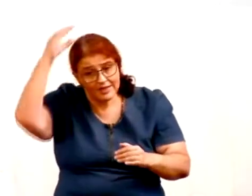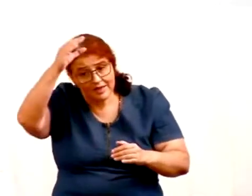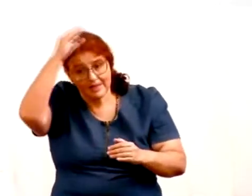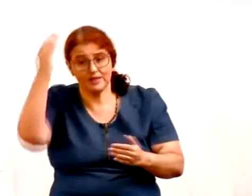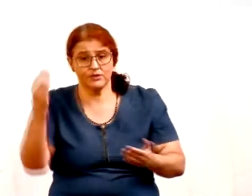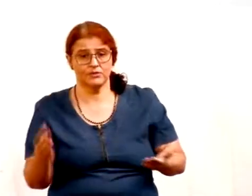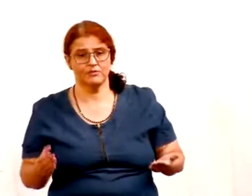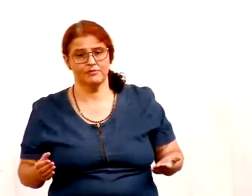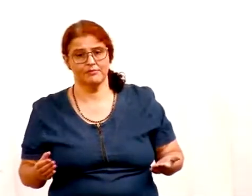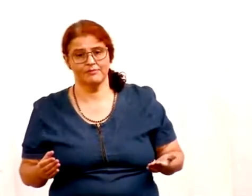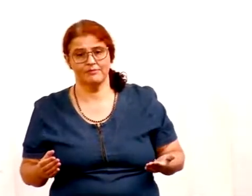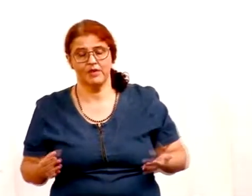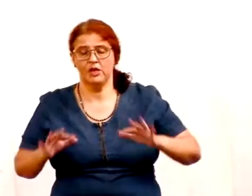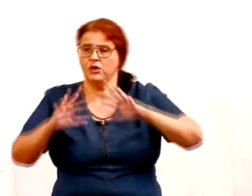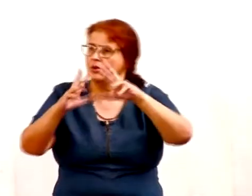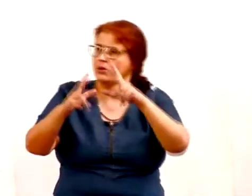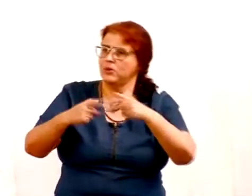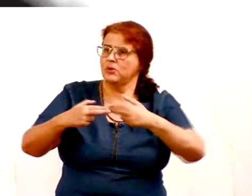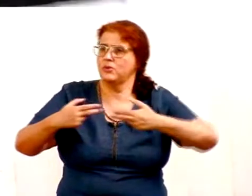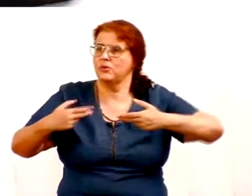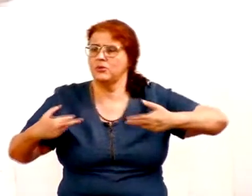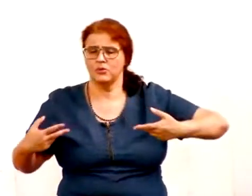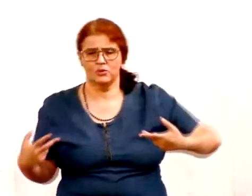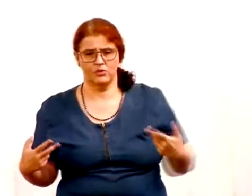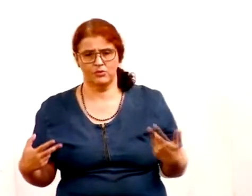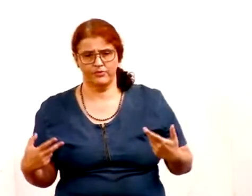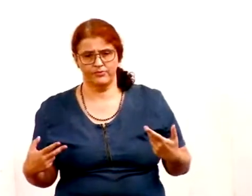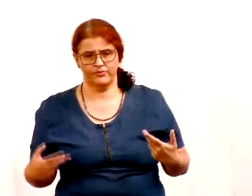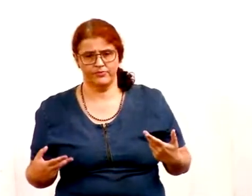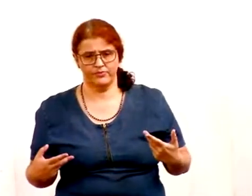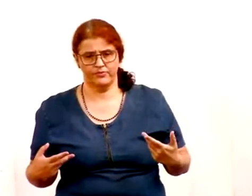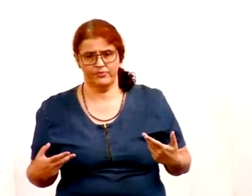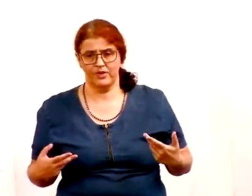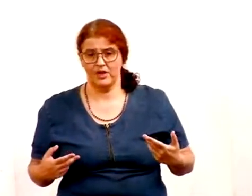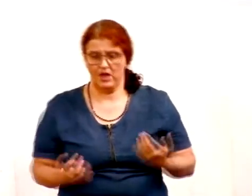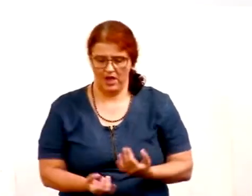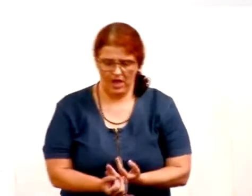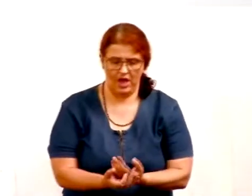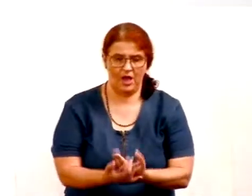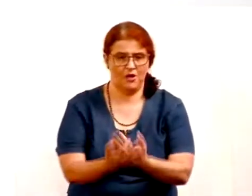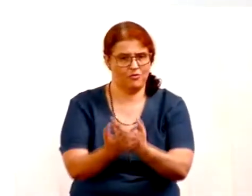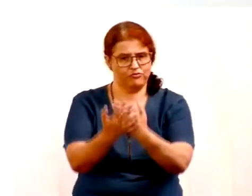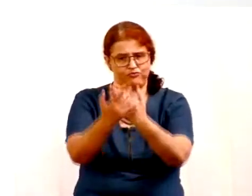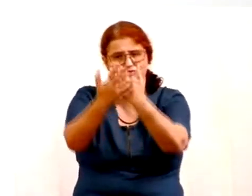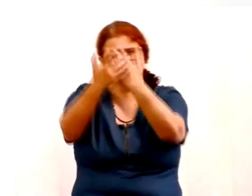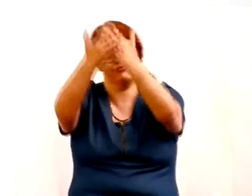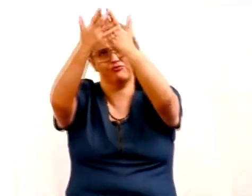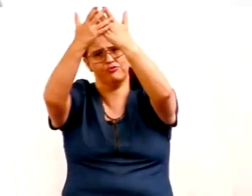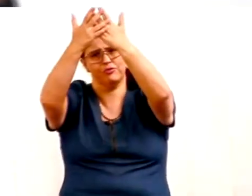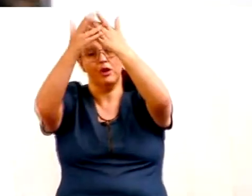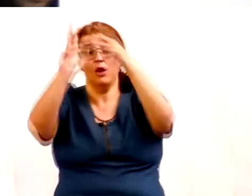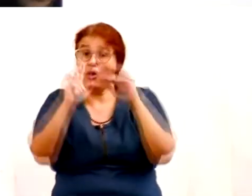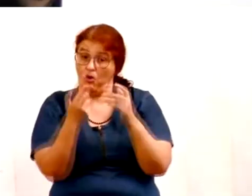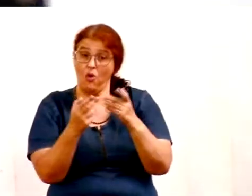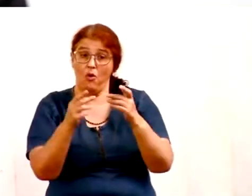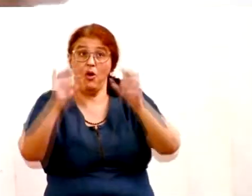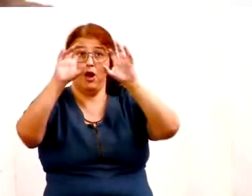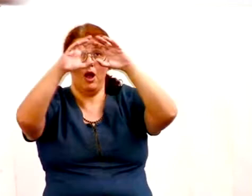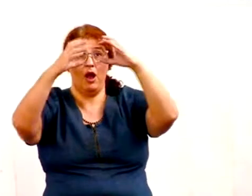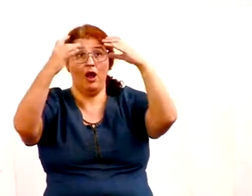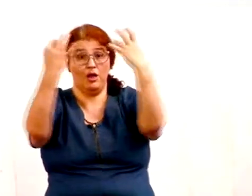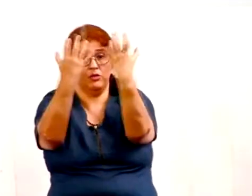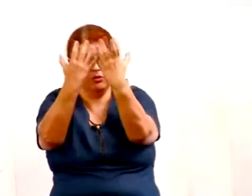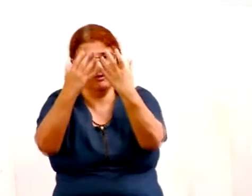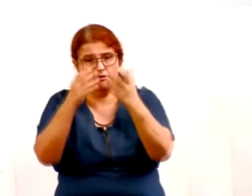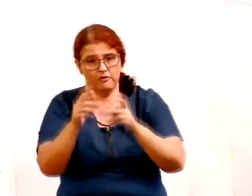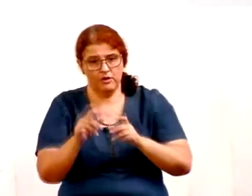saber, no Antigo Testamento, a segunda pessoa da Trindade, como uma coluna de fogo, como uma nuvem que se movia e guiava.